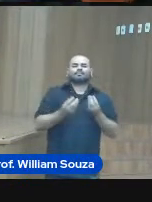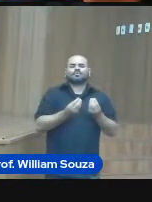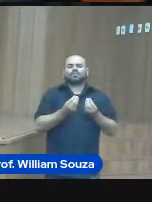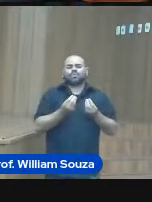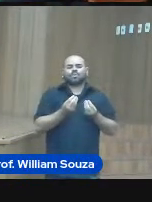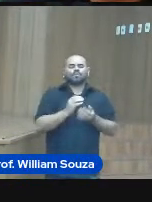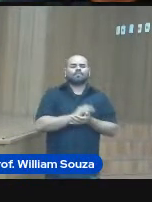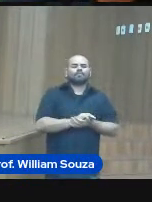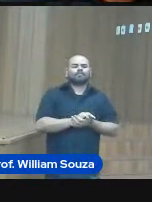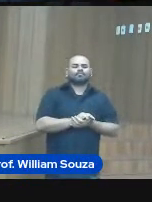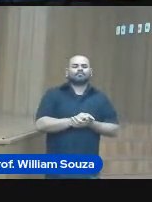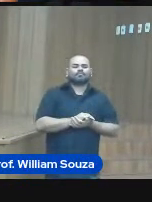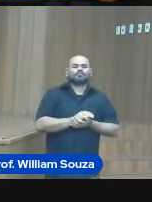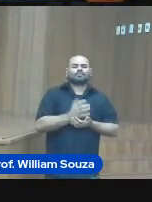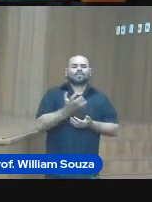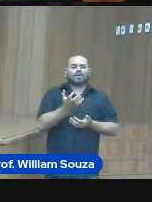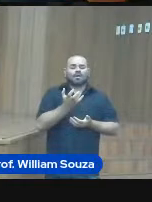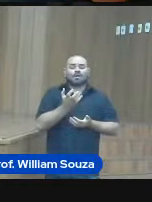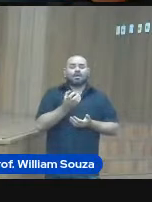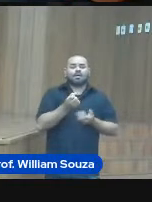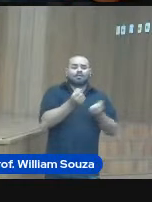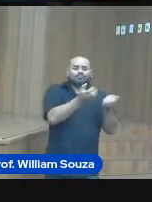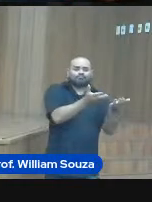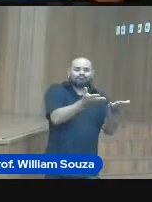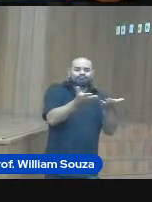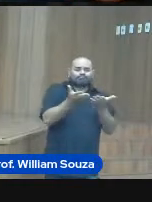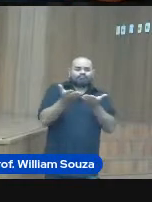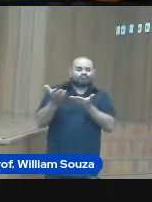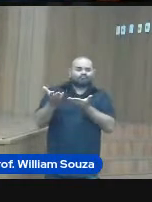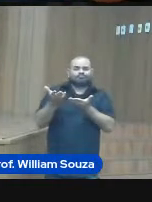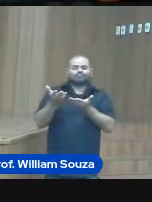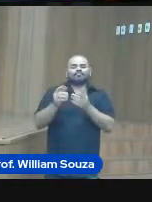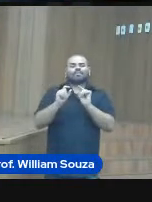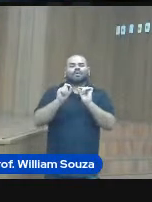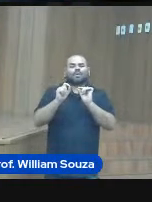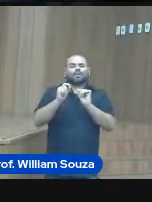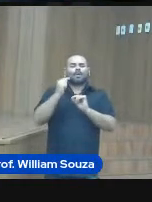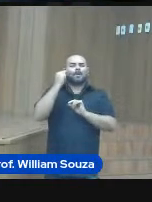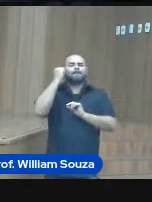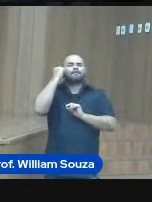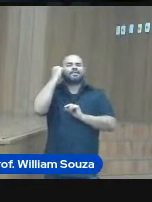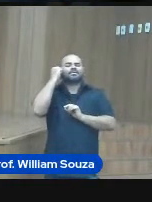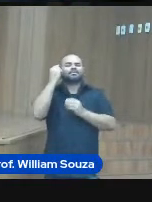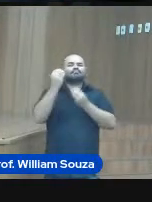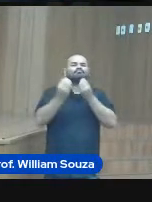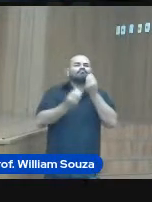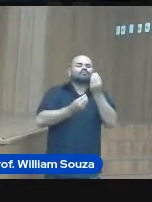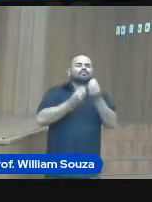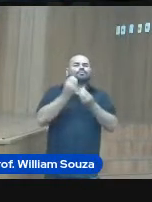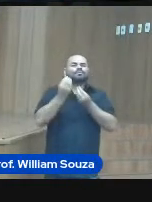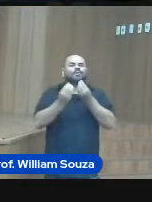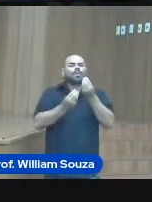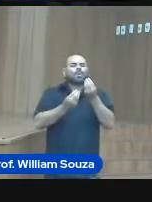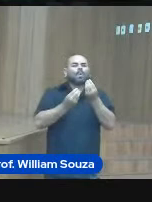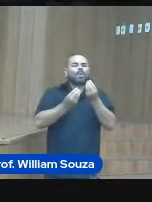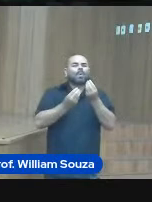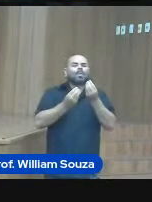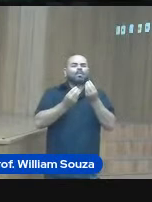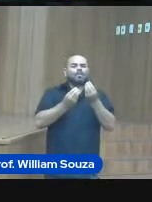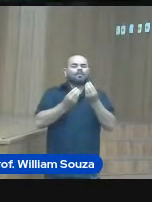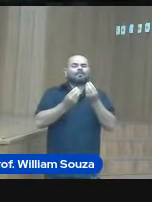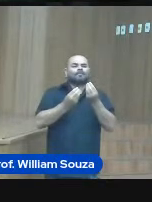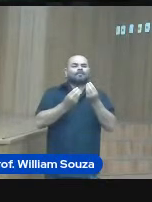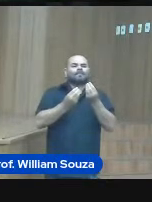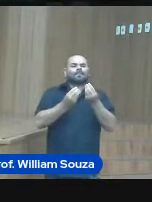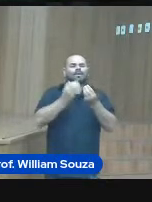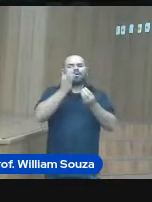quero convidar vocês a embarcarem em um barco de utopia, em um barco pensando sobre o